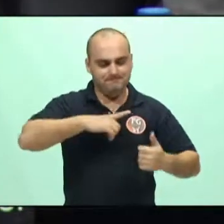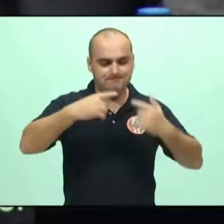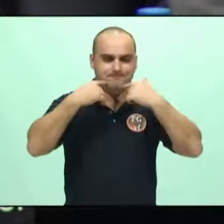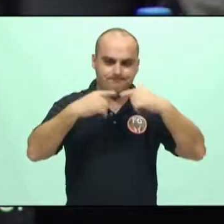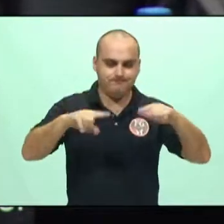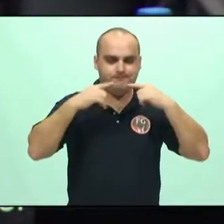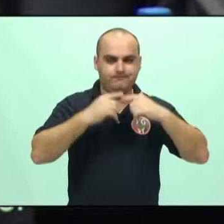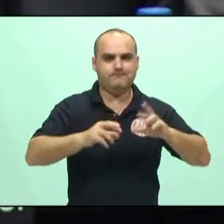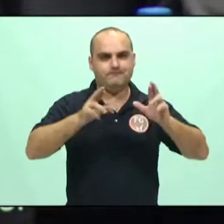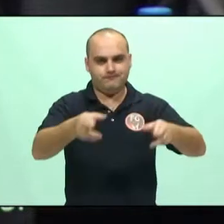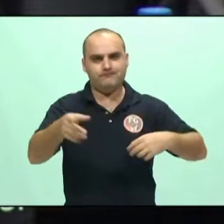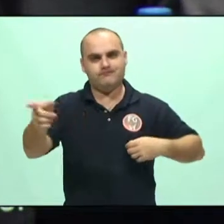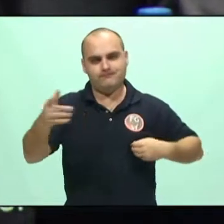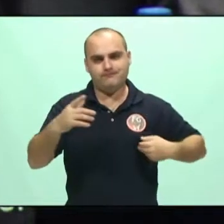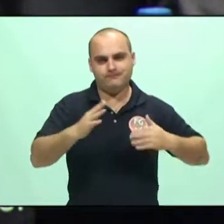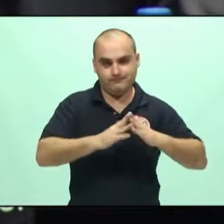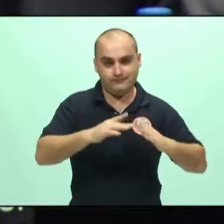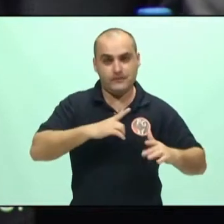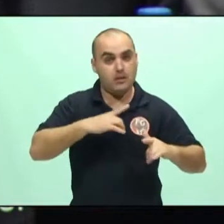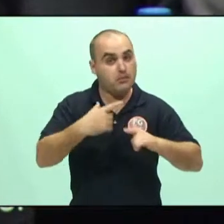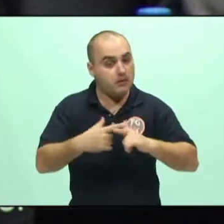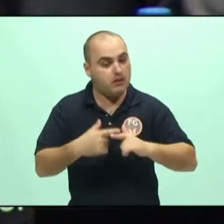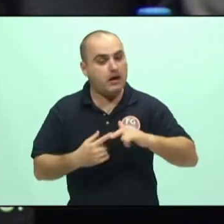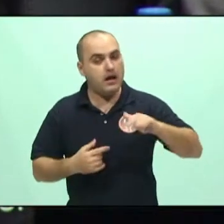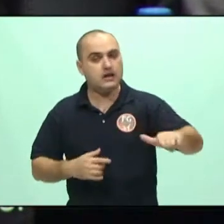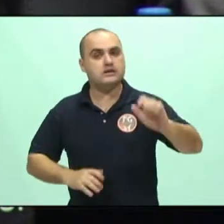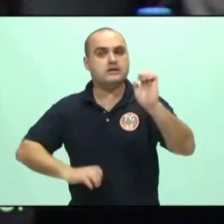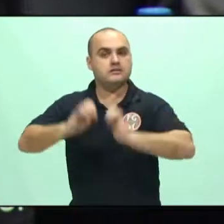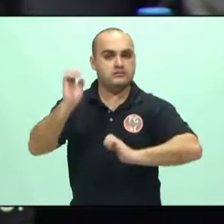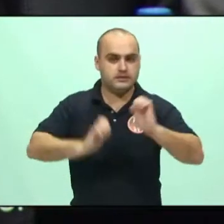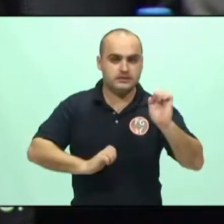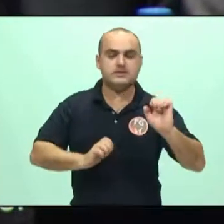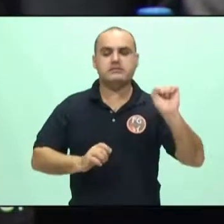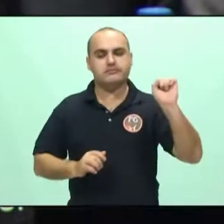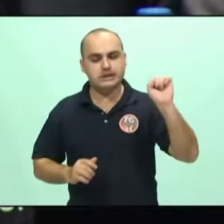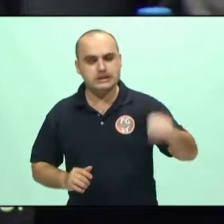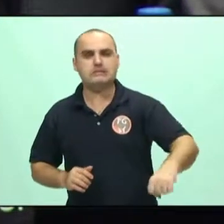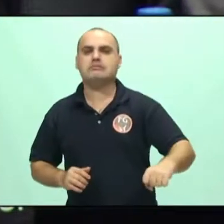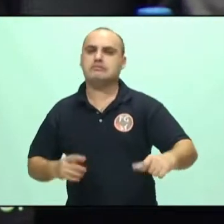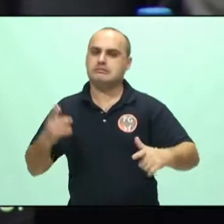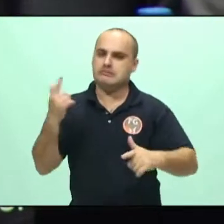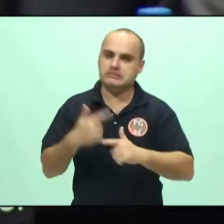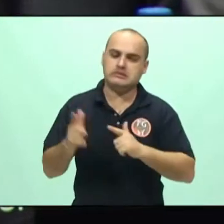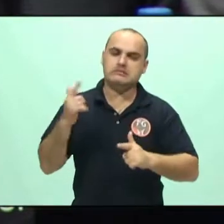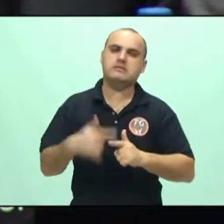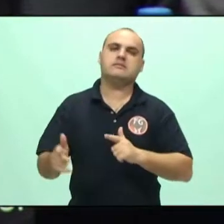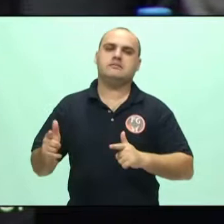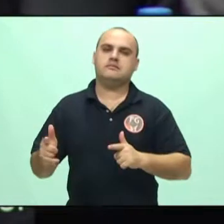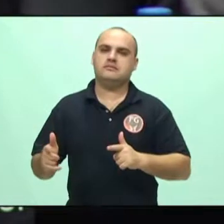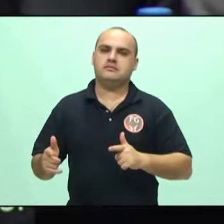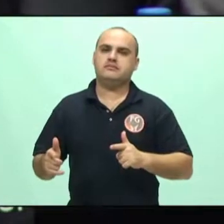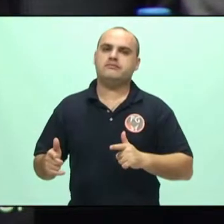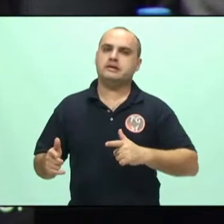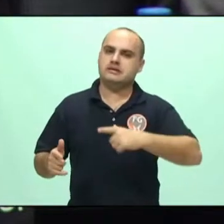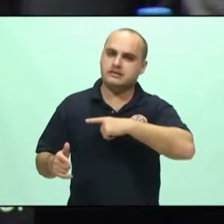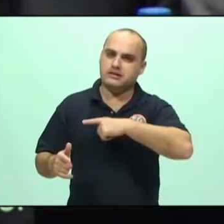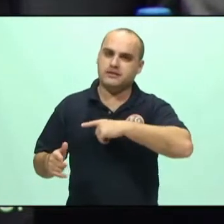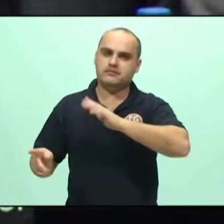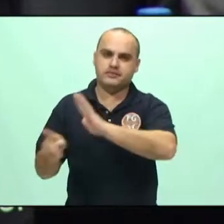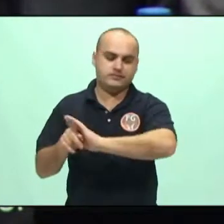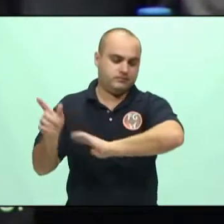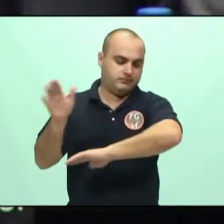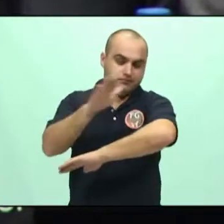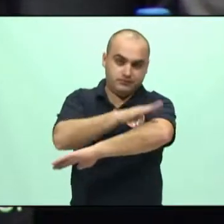ali onde nós moramos porque esta empresa assassinou nosso bairro em questão é de pavimentação